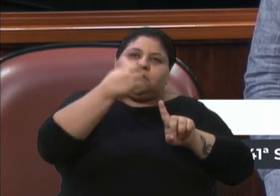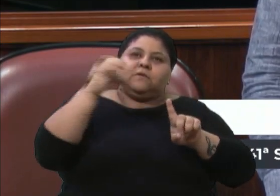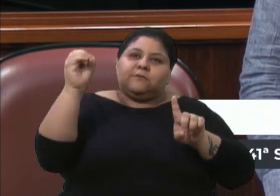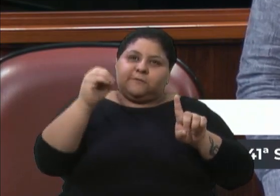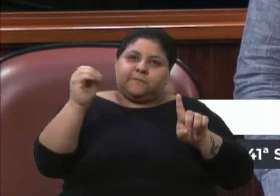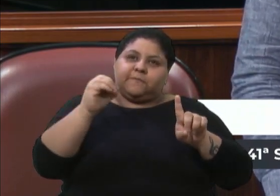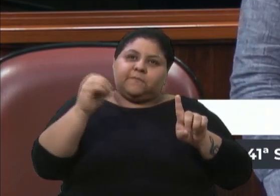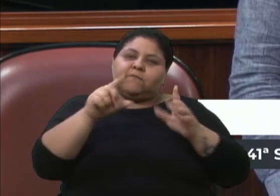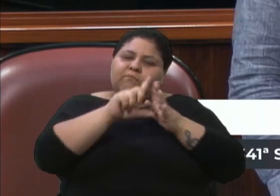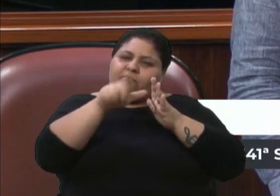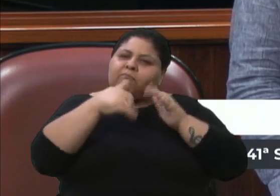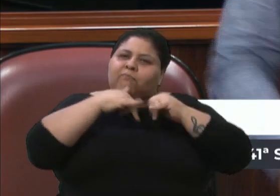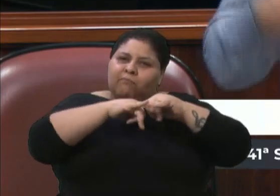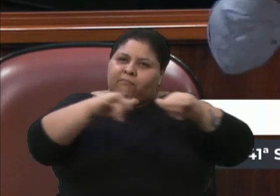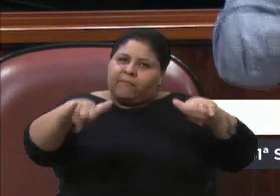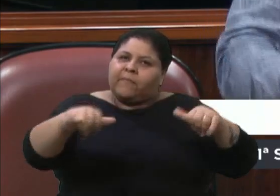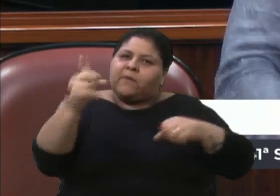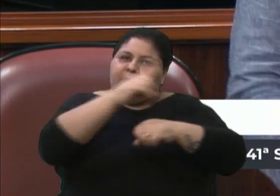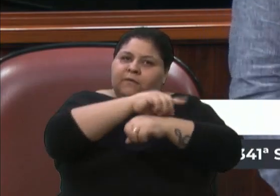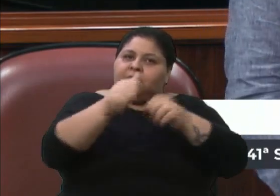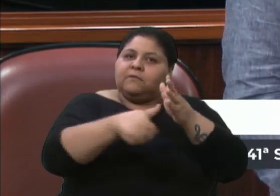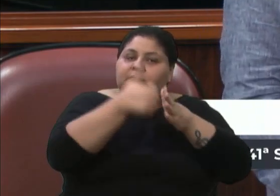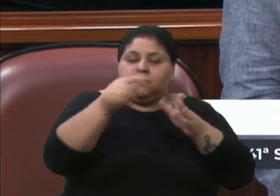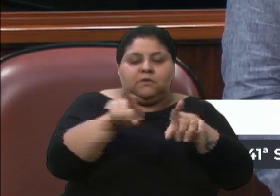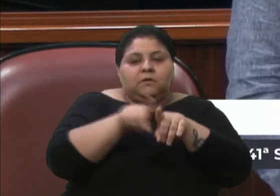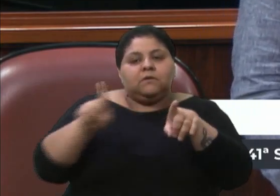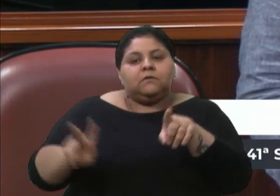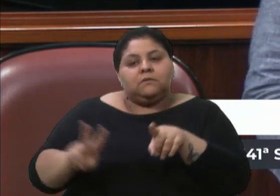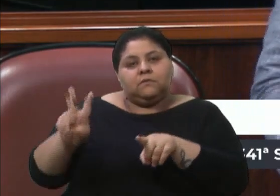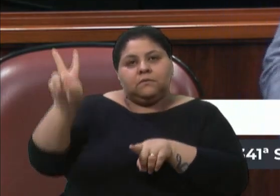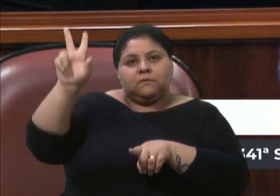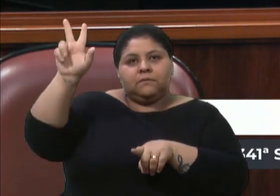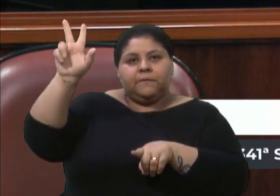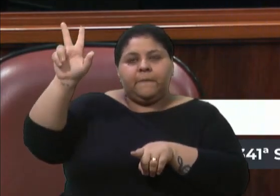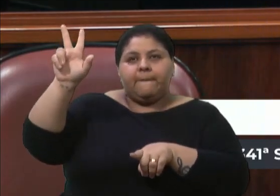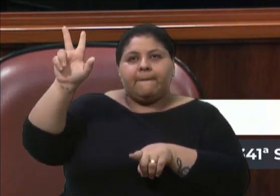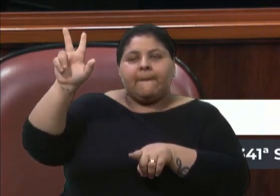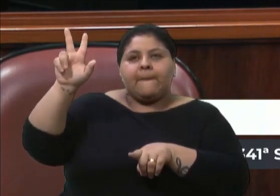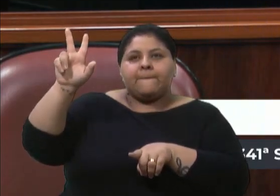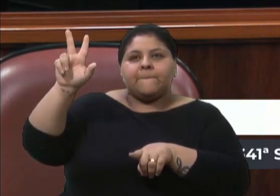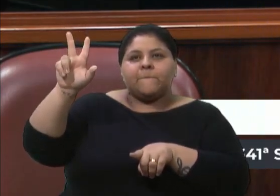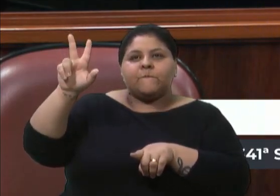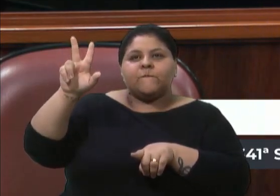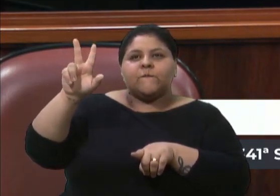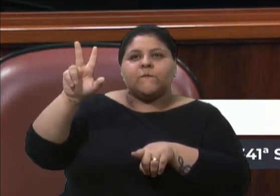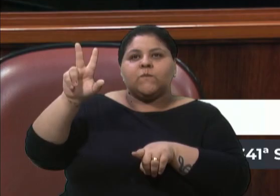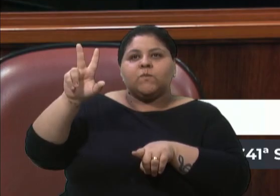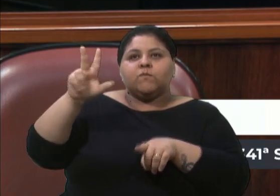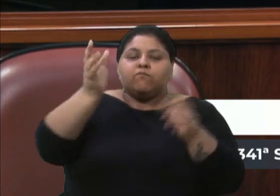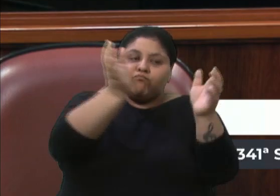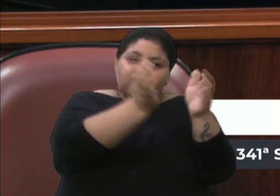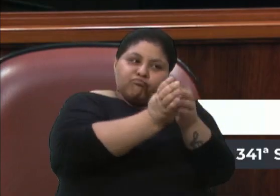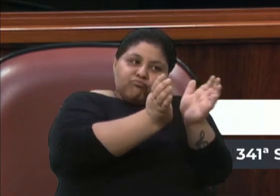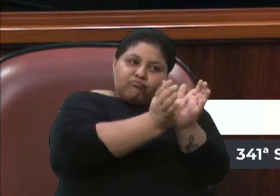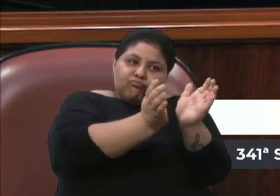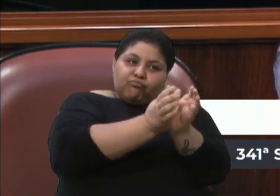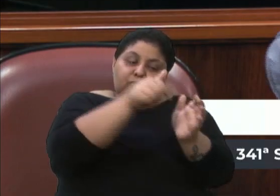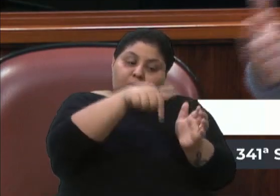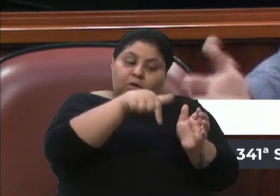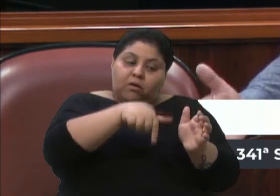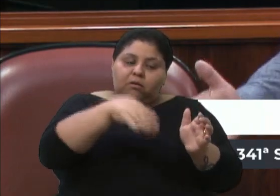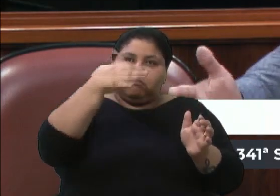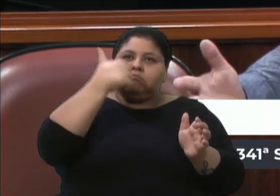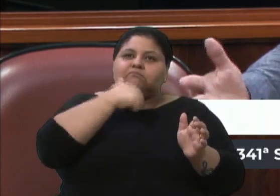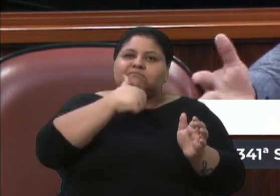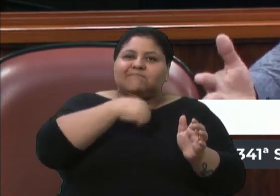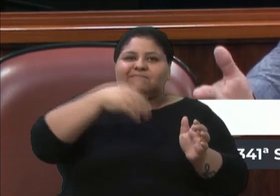essa data, também valorizando, né, um time feminino do nosso município que,